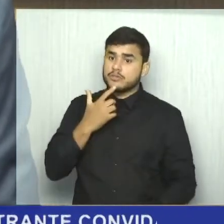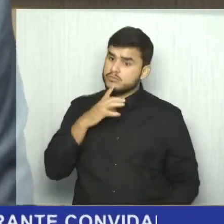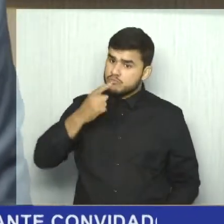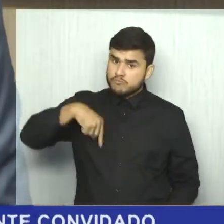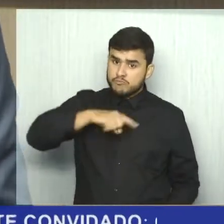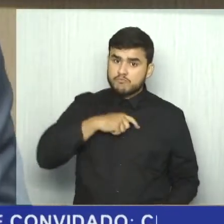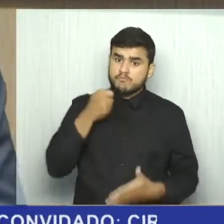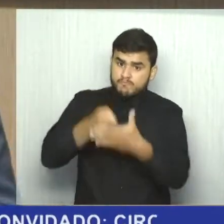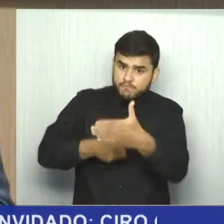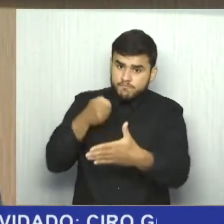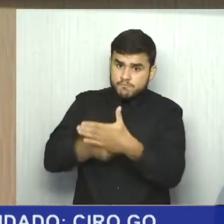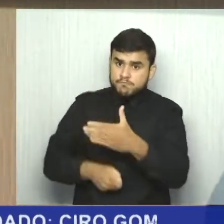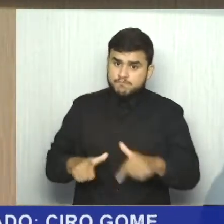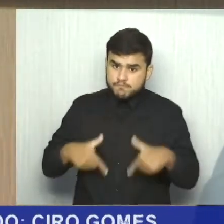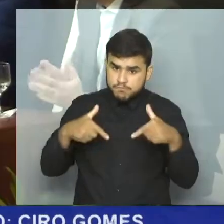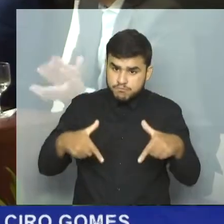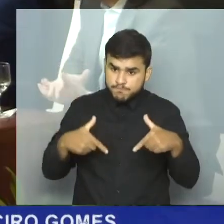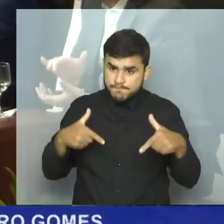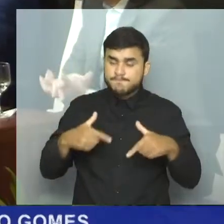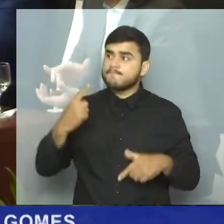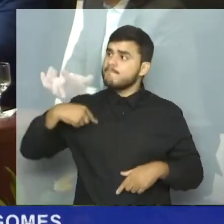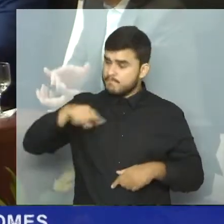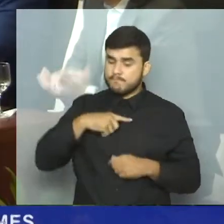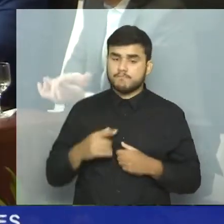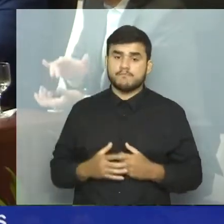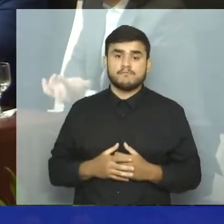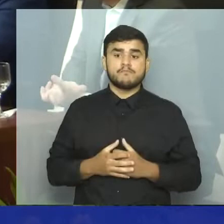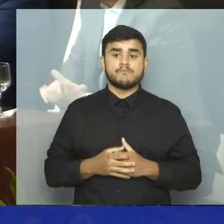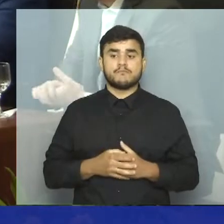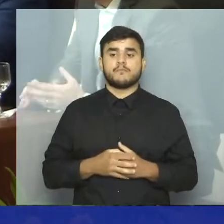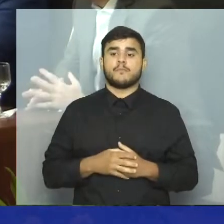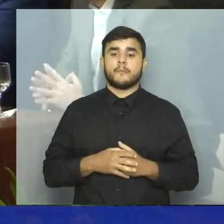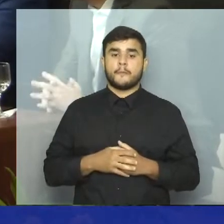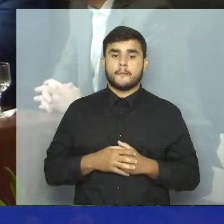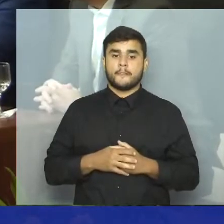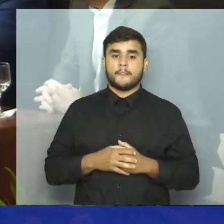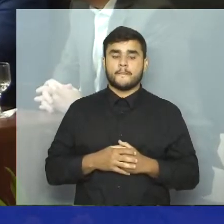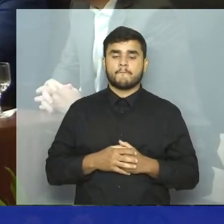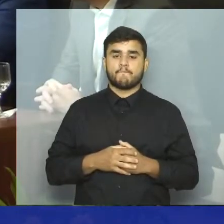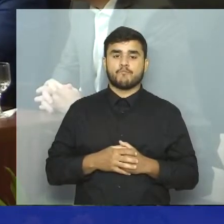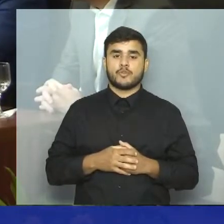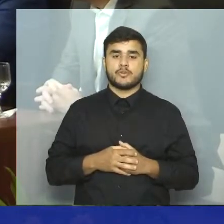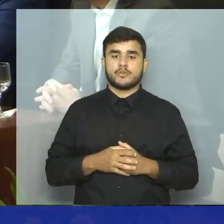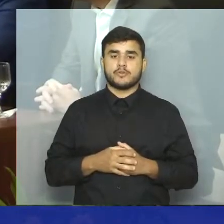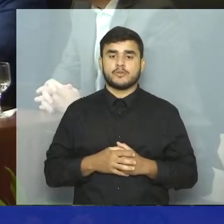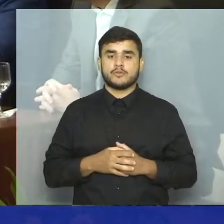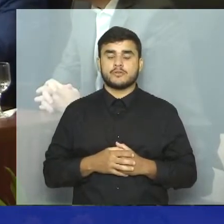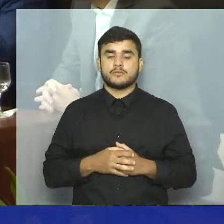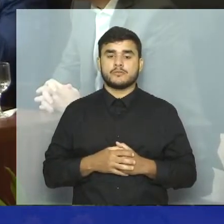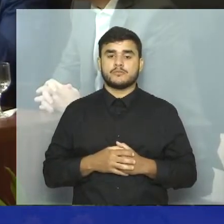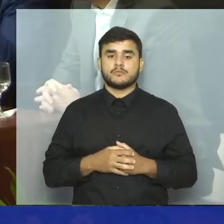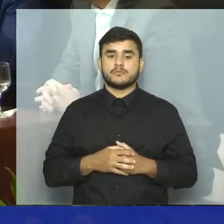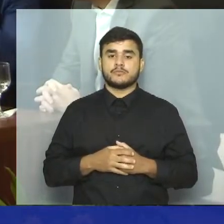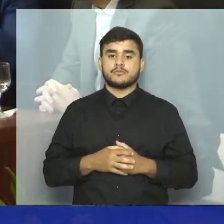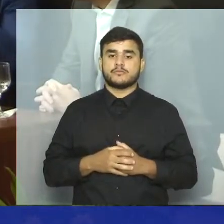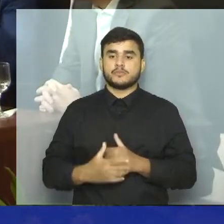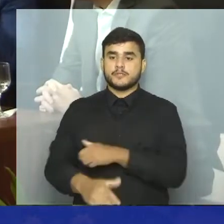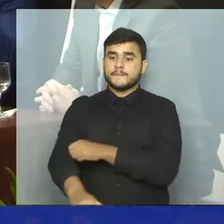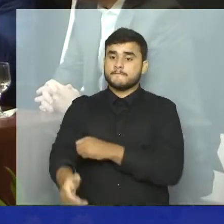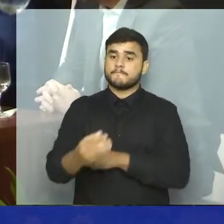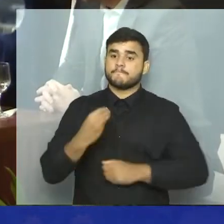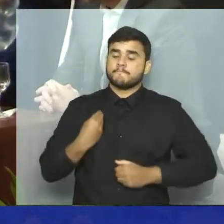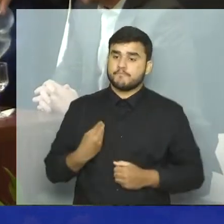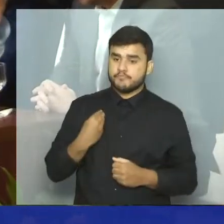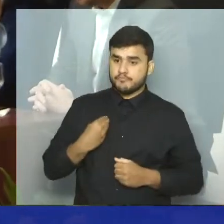Só vai na marra. Gostaria de registrar aqui a presença também